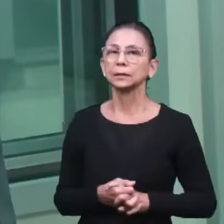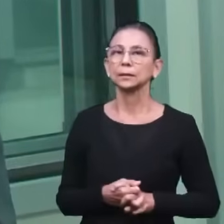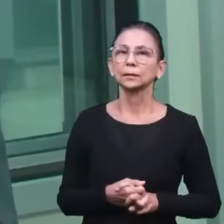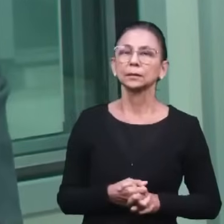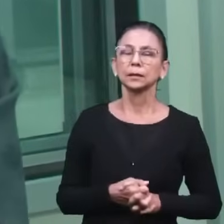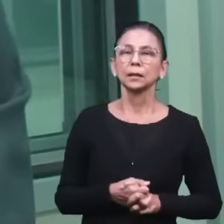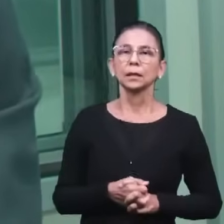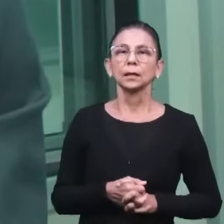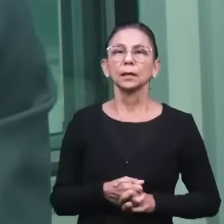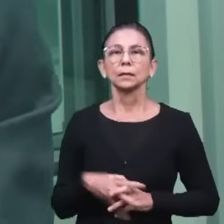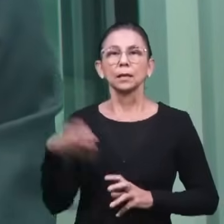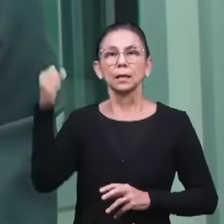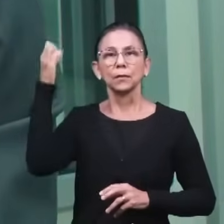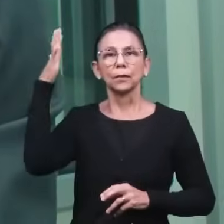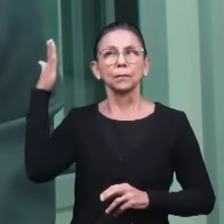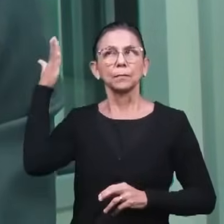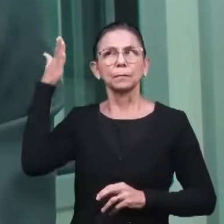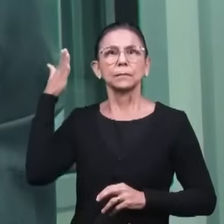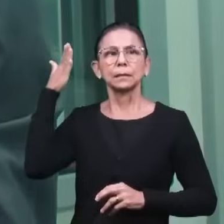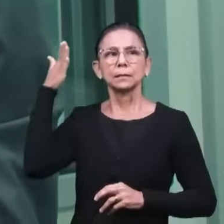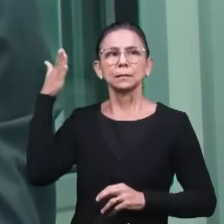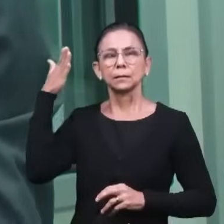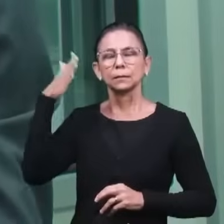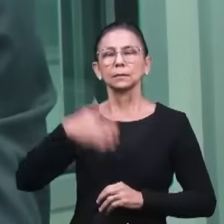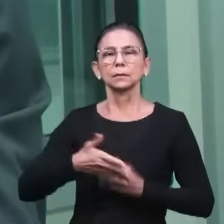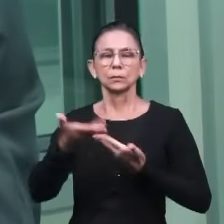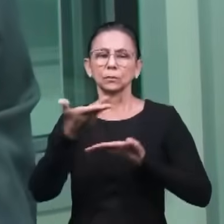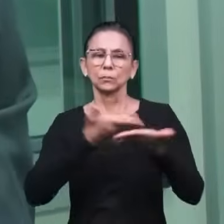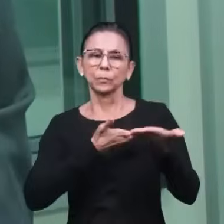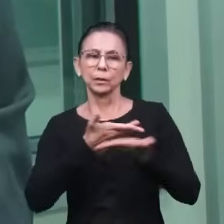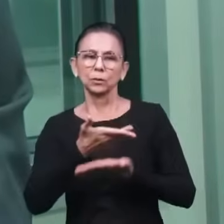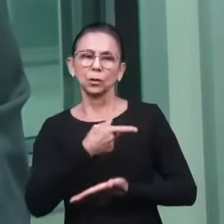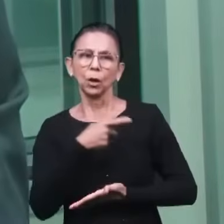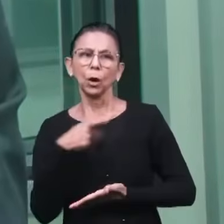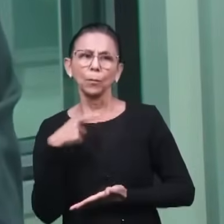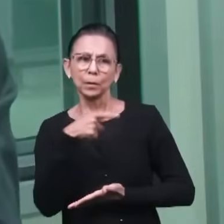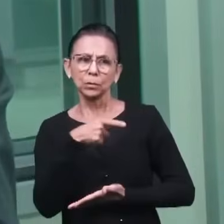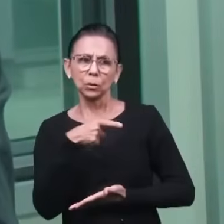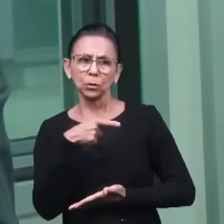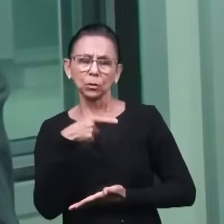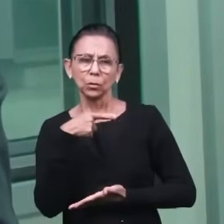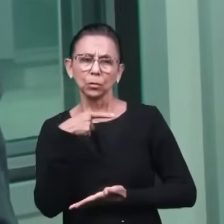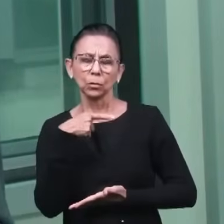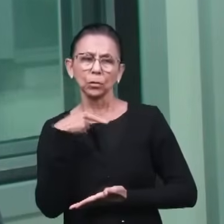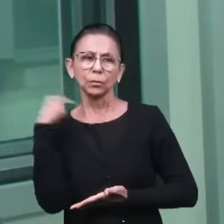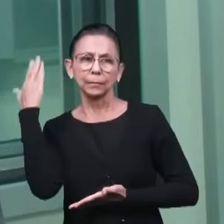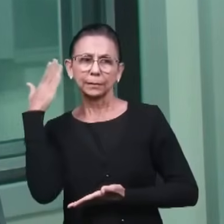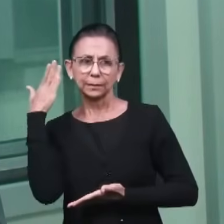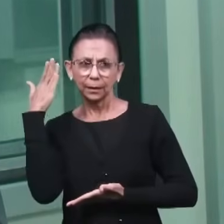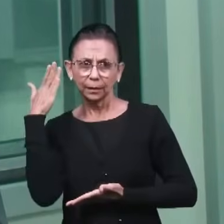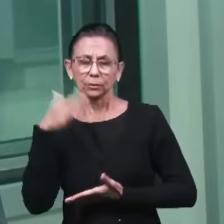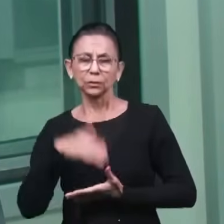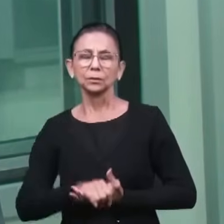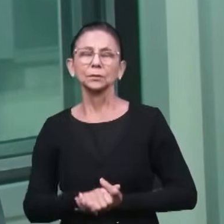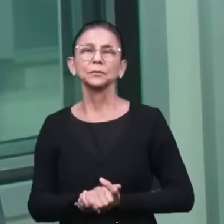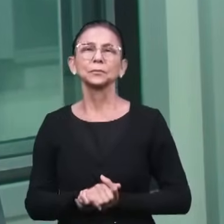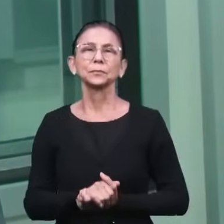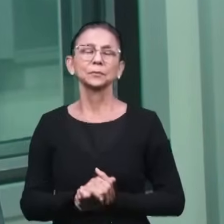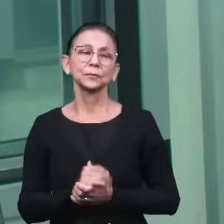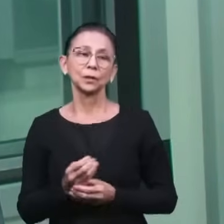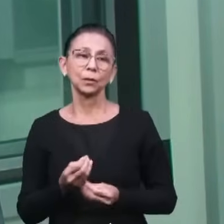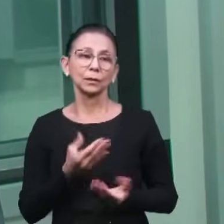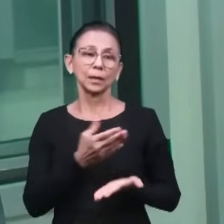tiveram. Isso o pastor te brinca muito isso, está no seminário. Ah, muitas mensagens que nós pregamos vieram delas. Por quê? Elas fornecem as flechas,